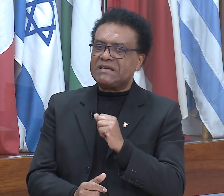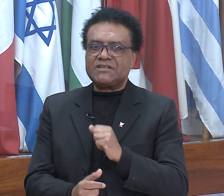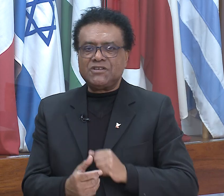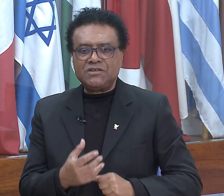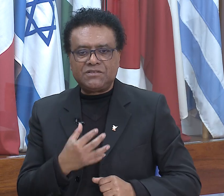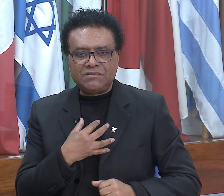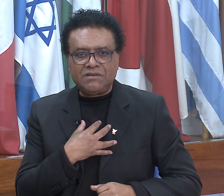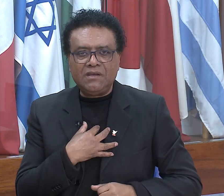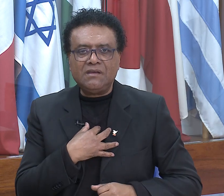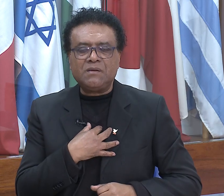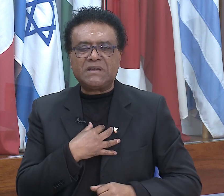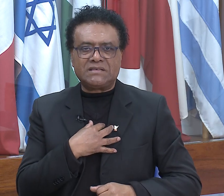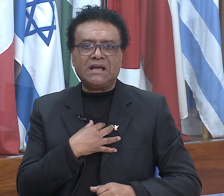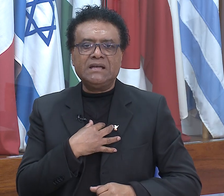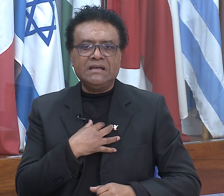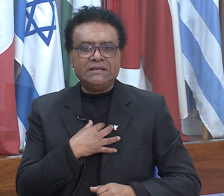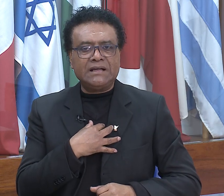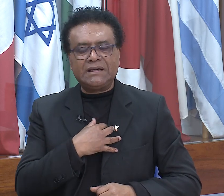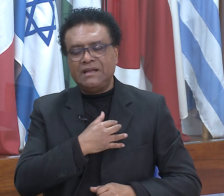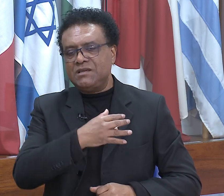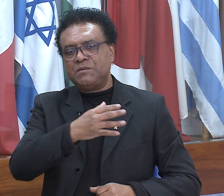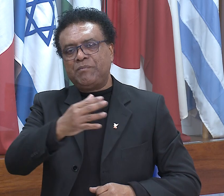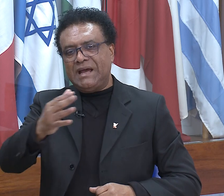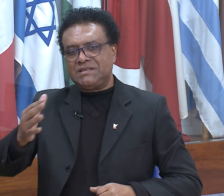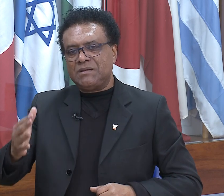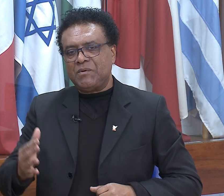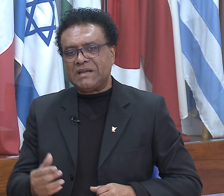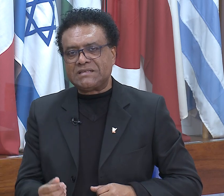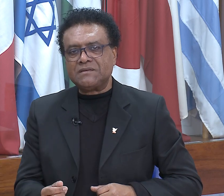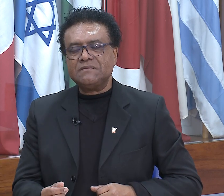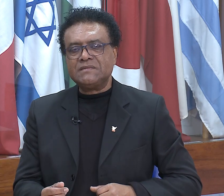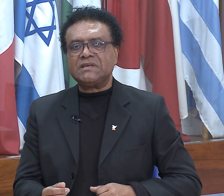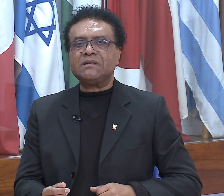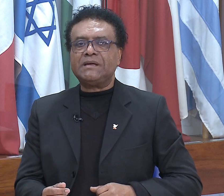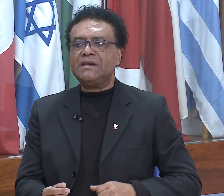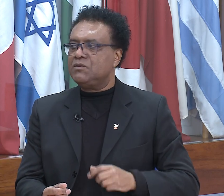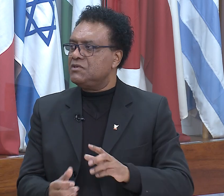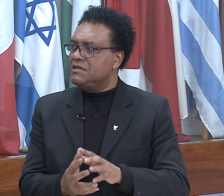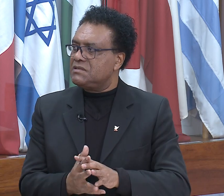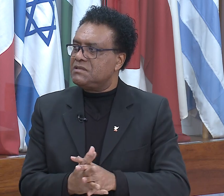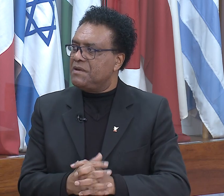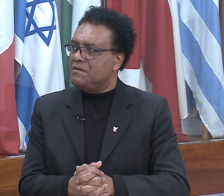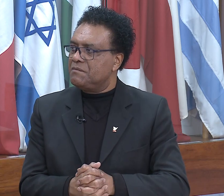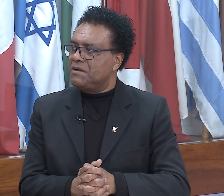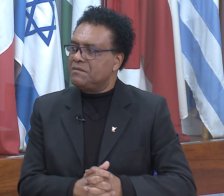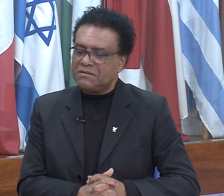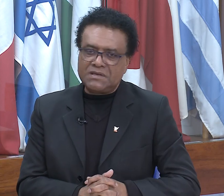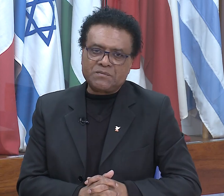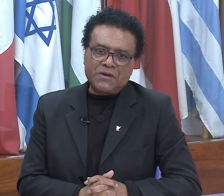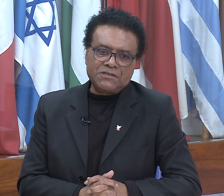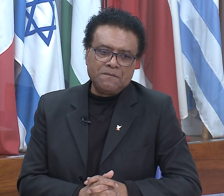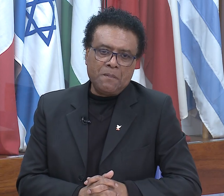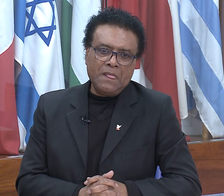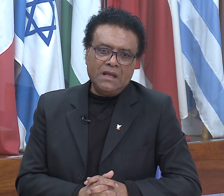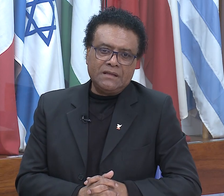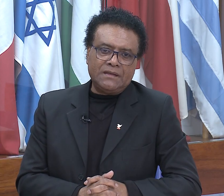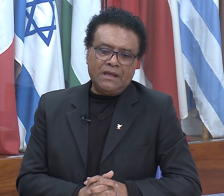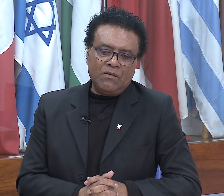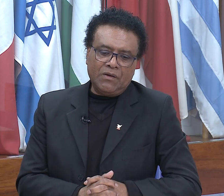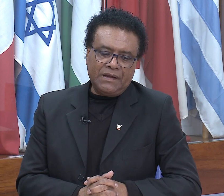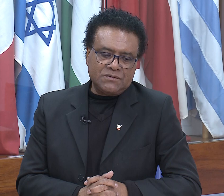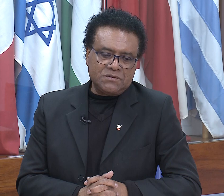mas a gente tem que pensar na grande parte da população de Santa Maria que utilize-se meio meio de transporte